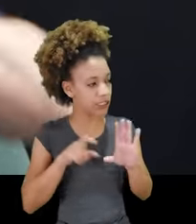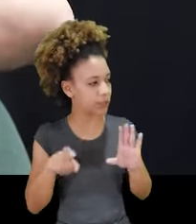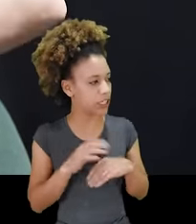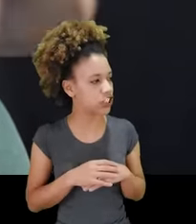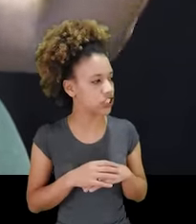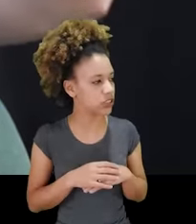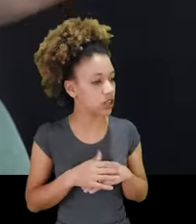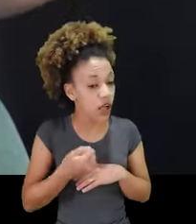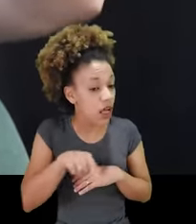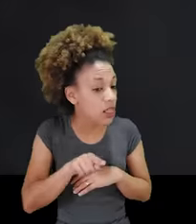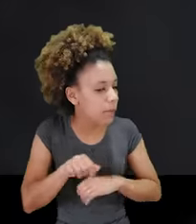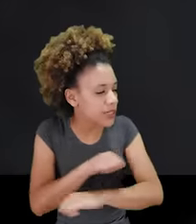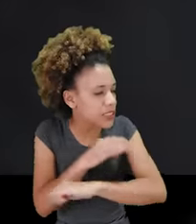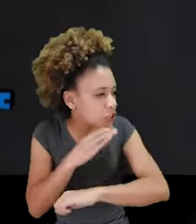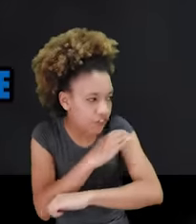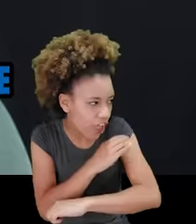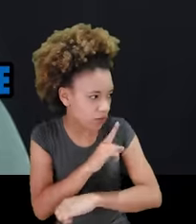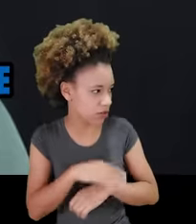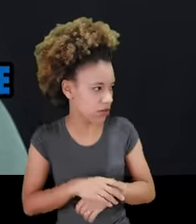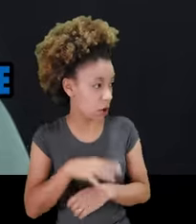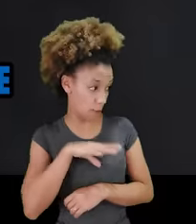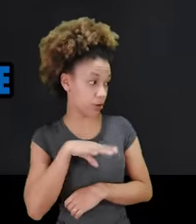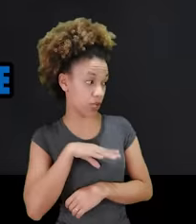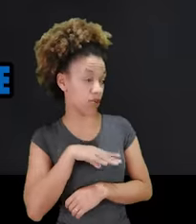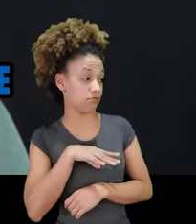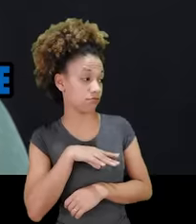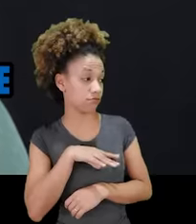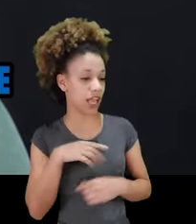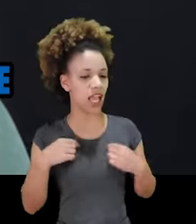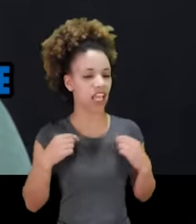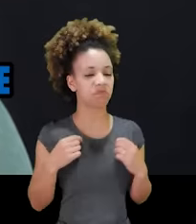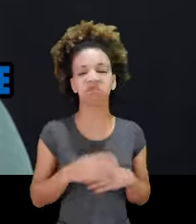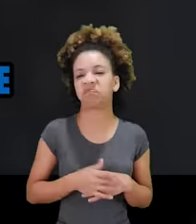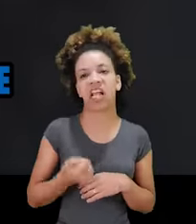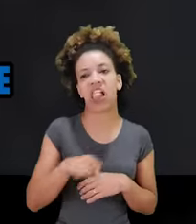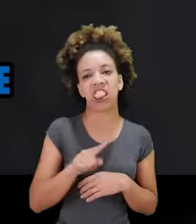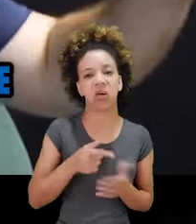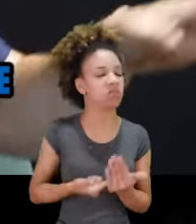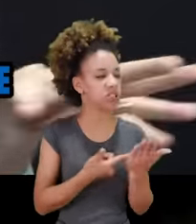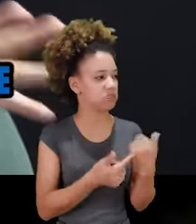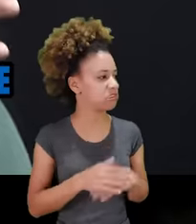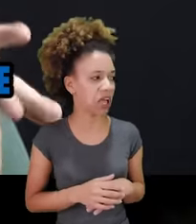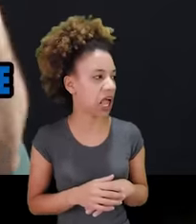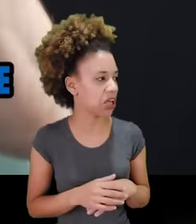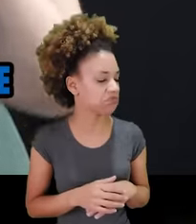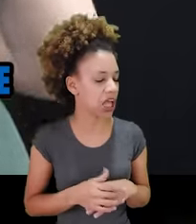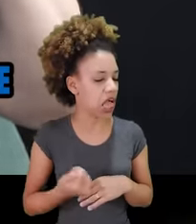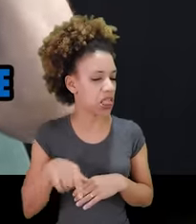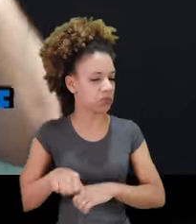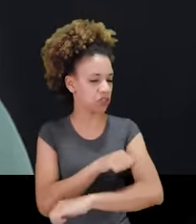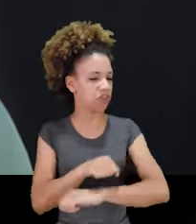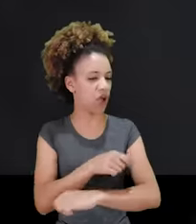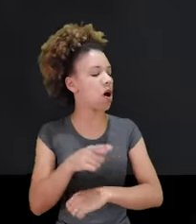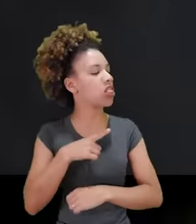Ela não preciso do ferro. Okay. O ferro era Portugal. Okay. E a camisa falou, não preciso do ferro. Ficou sozinha a camisa e ela